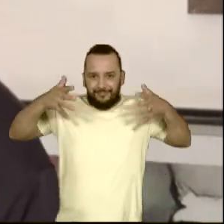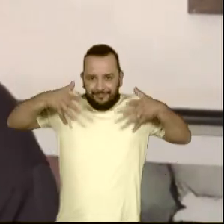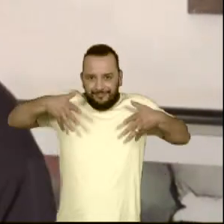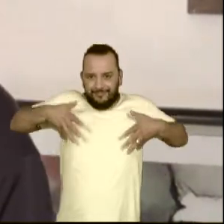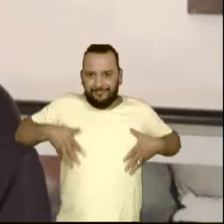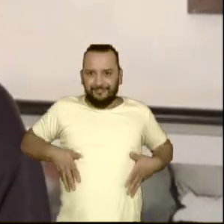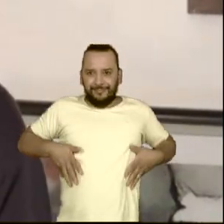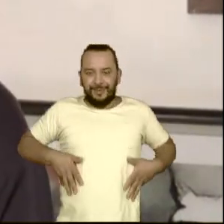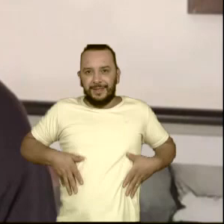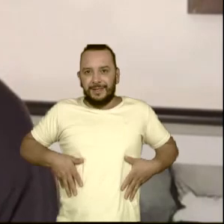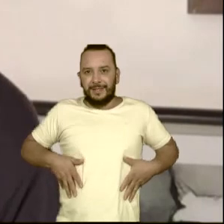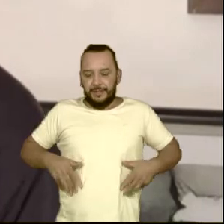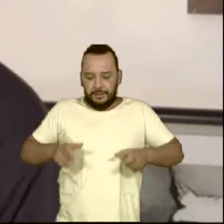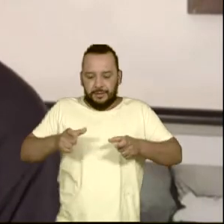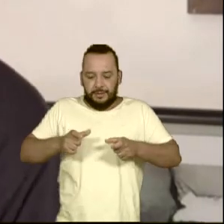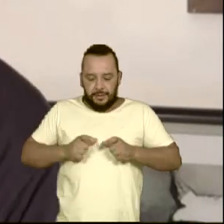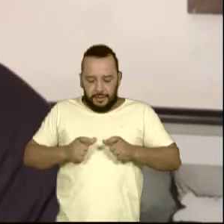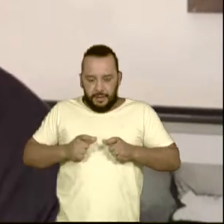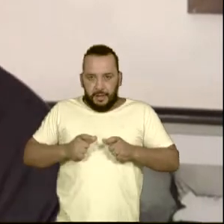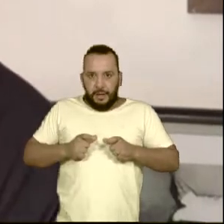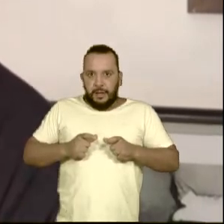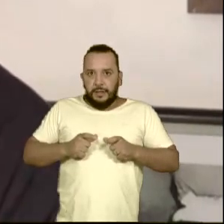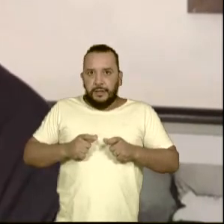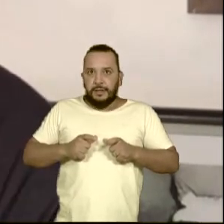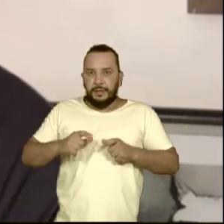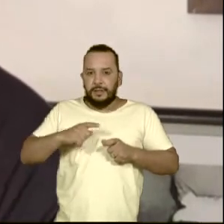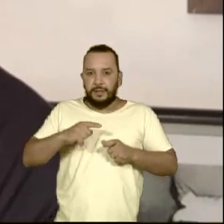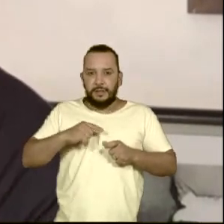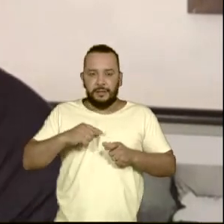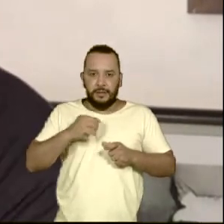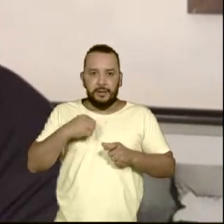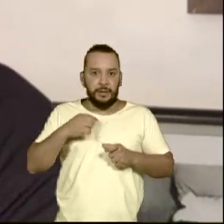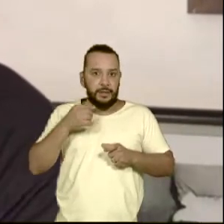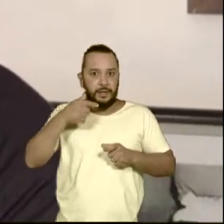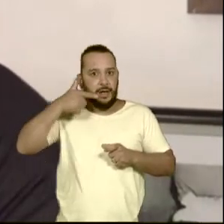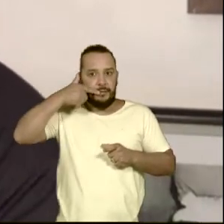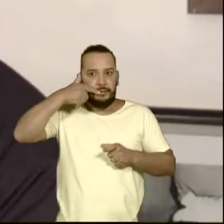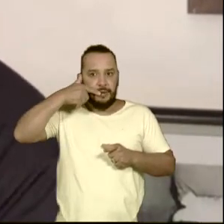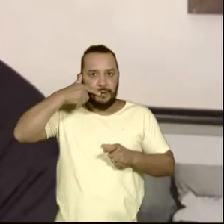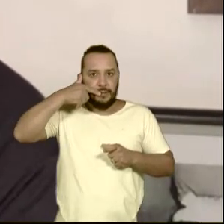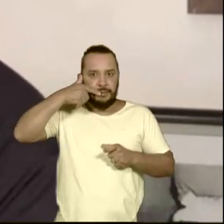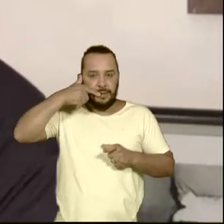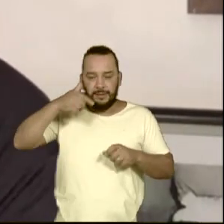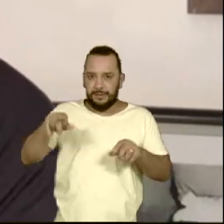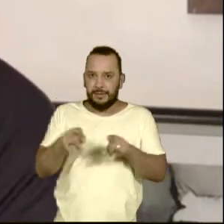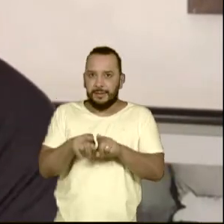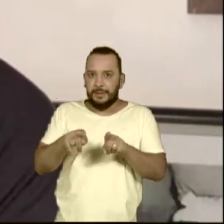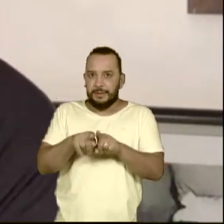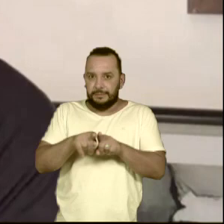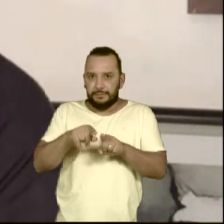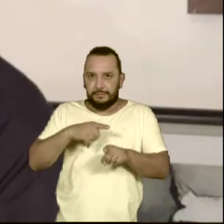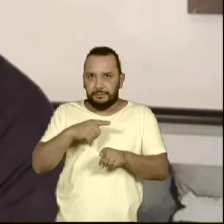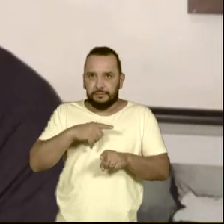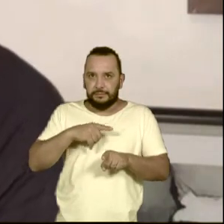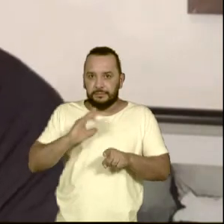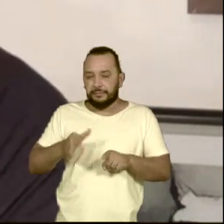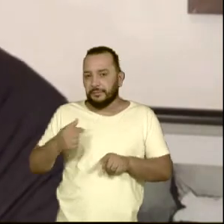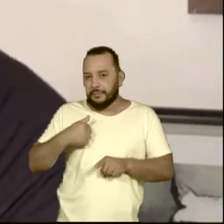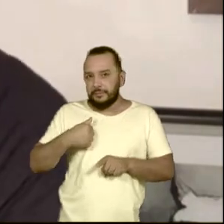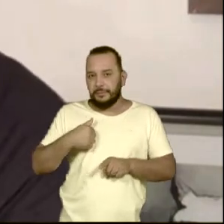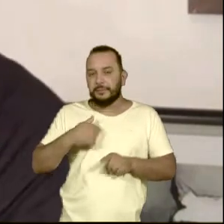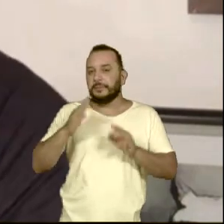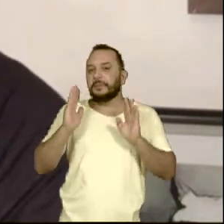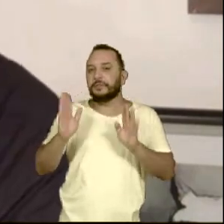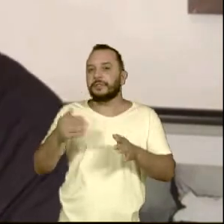com o monitor, era colocado o microfone em você e era colocada a parte de pênalti do Garibaldo, que vai desde o bumbum dele